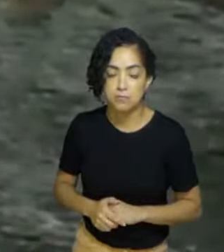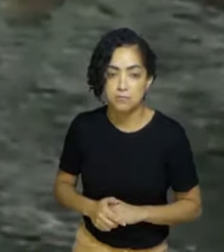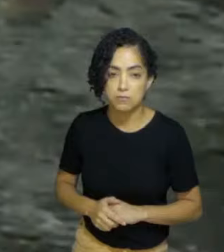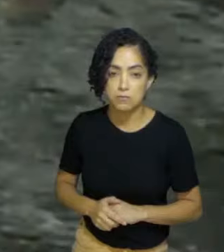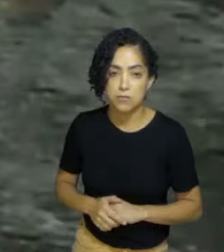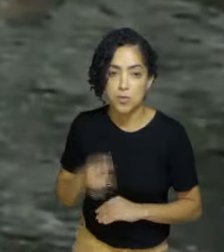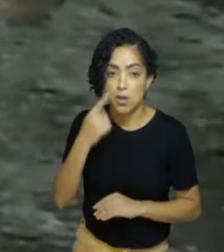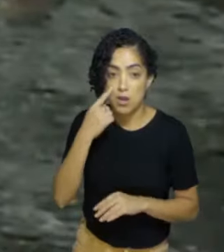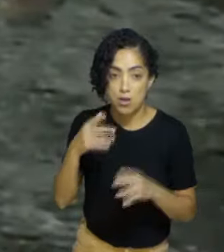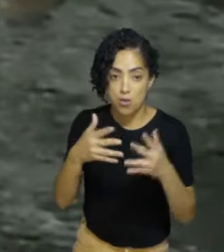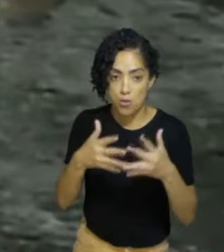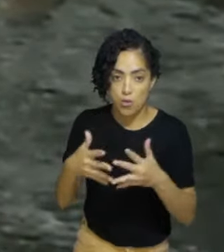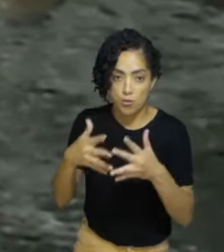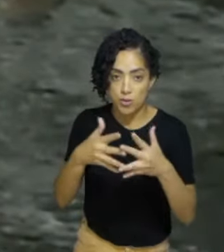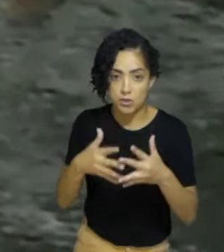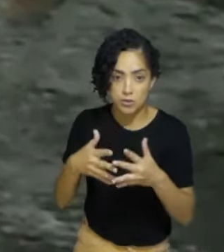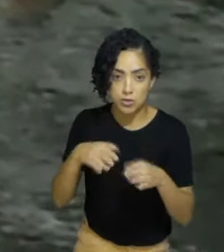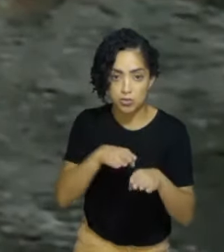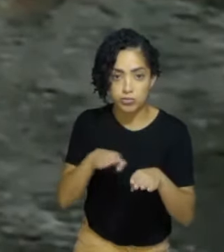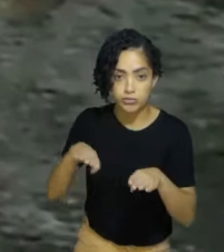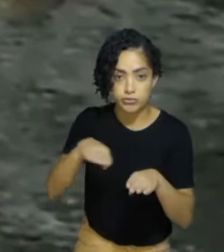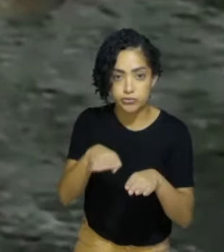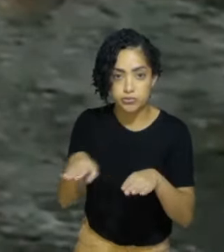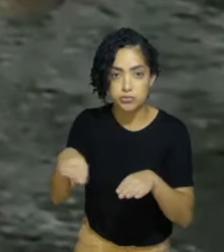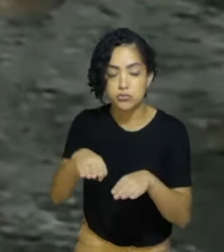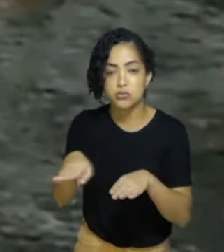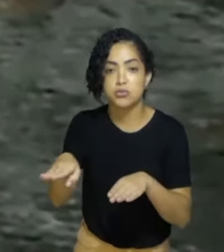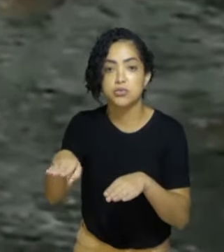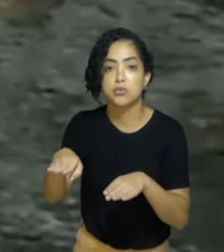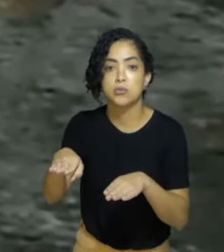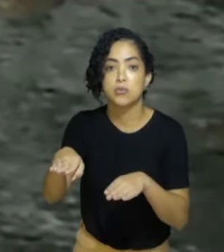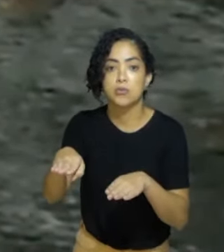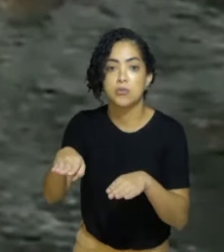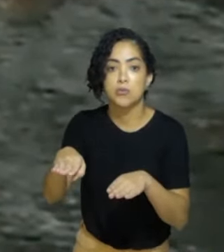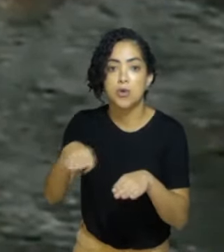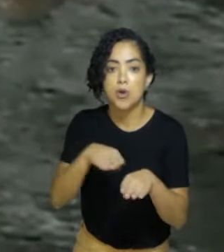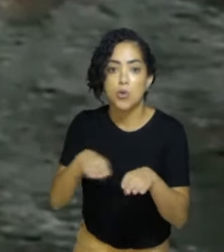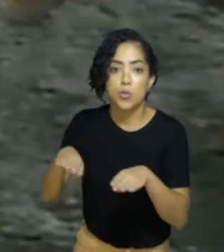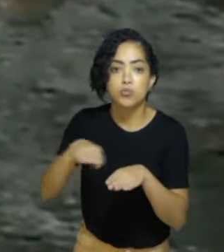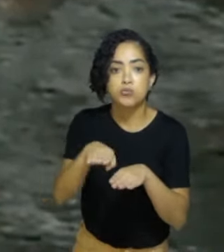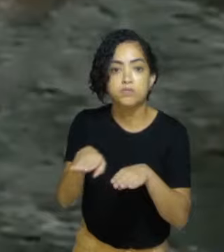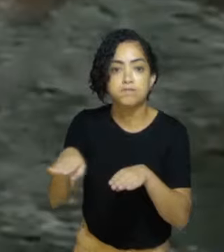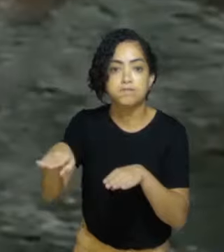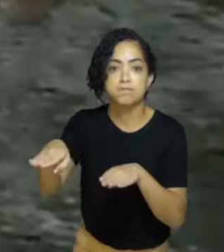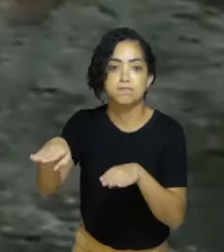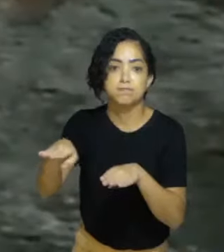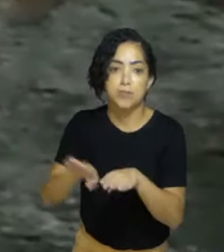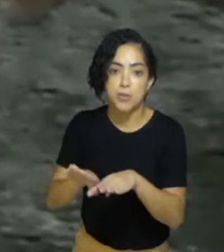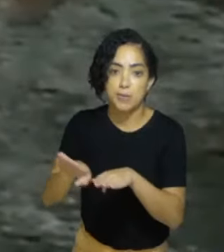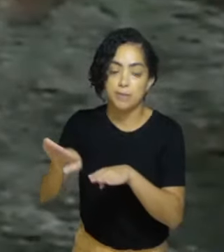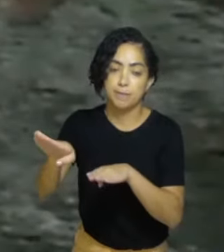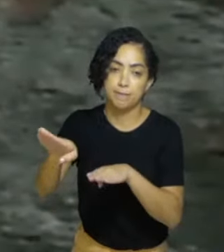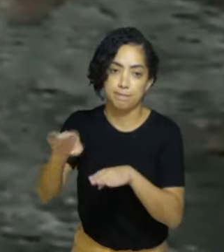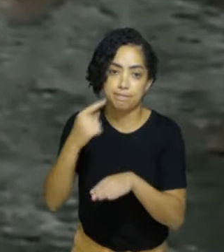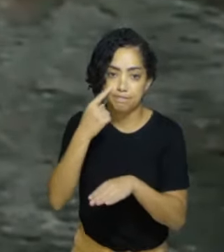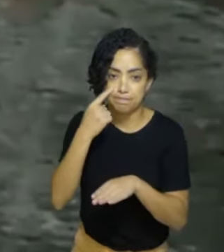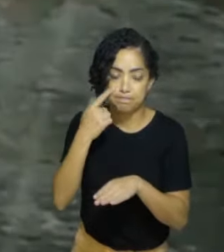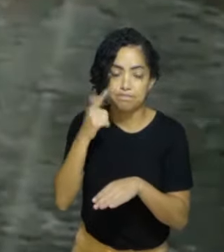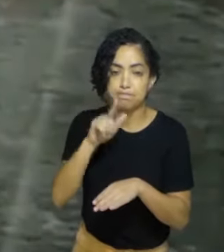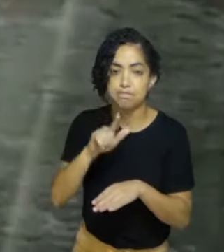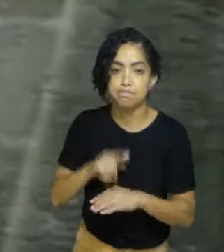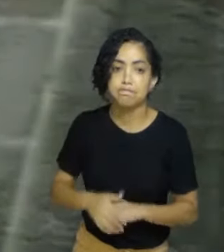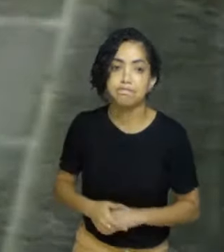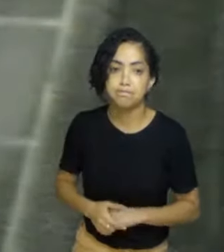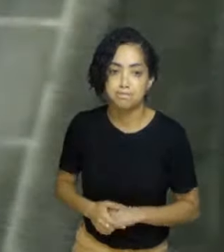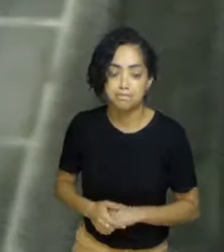Olha esse caminhão desgovernado, que ele conseguiu uma manobra, cortou a frente e ainda conseguiu se